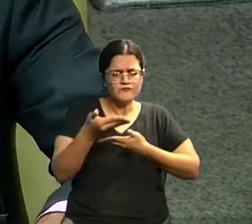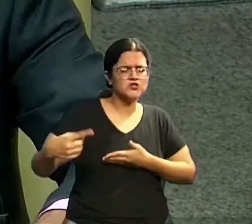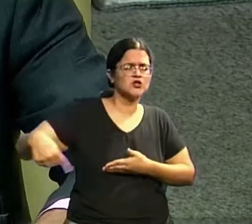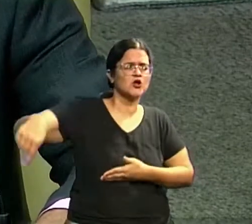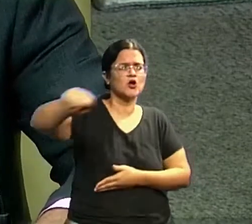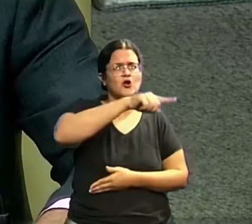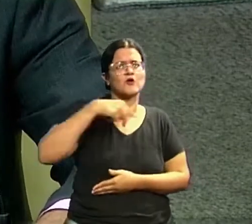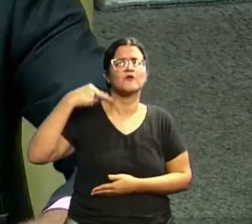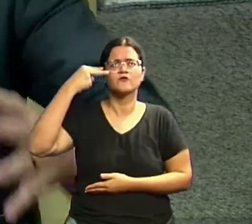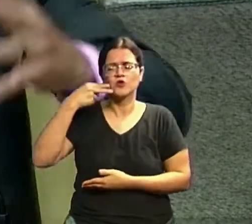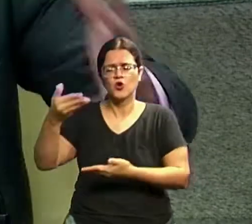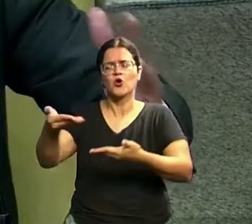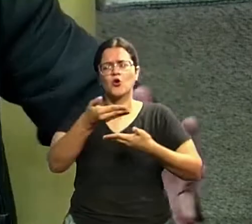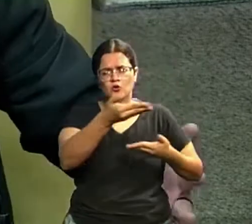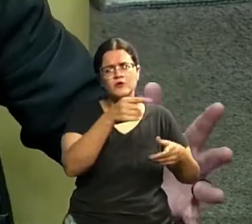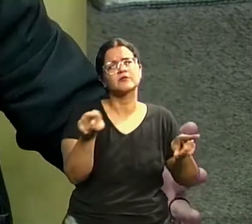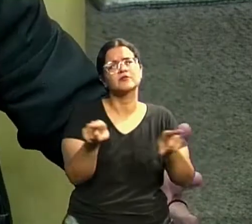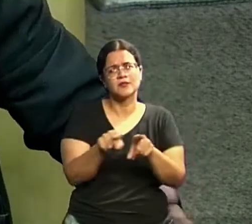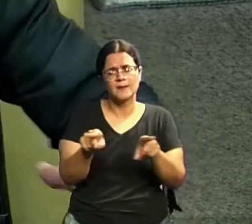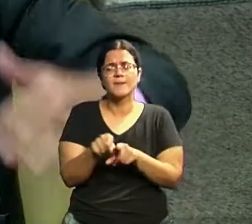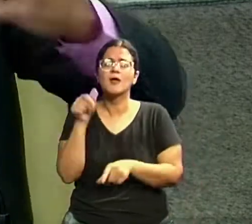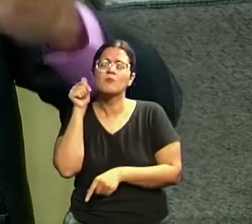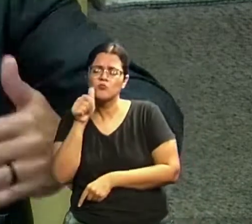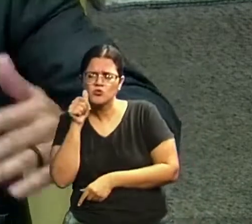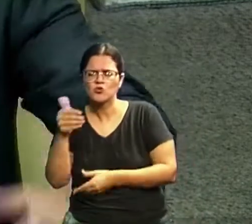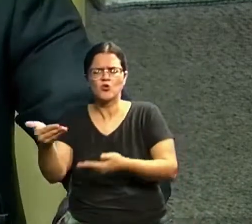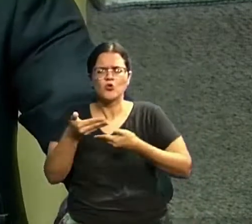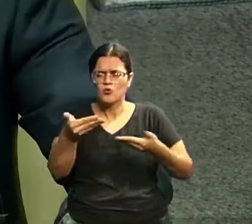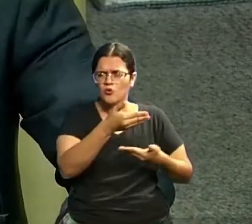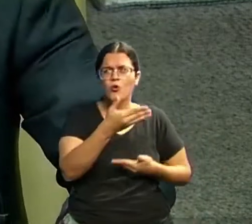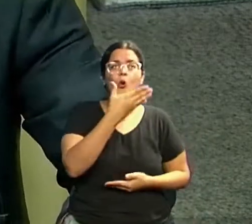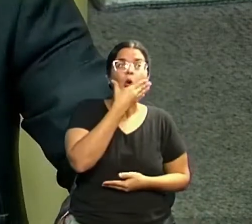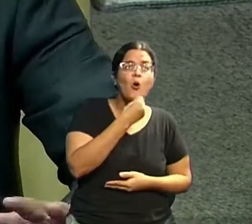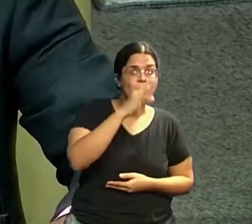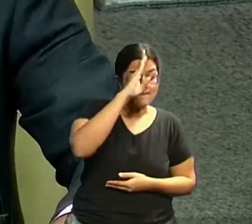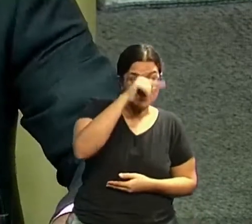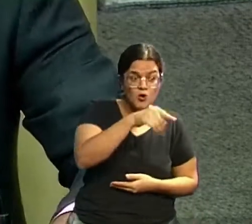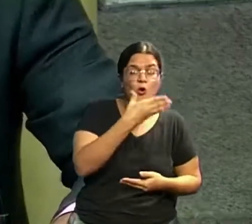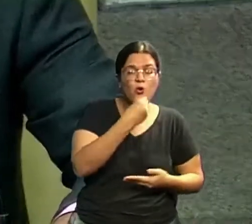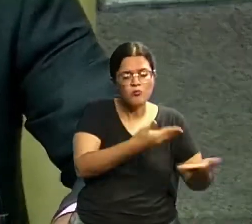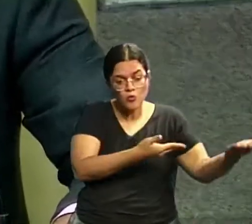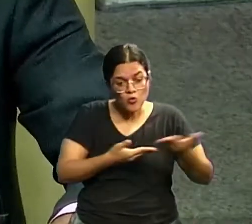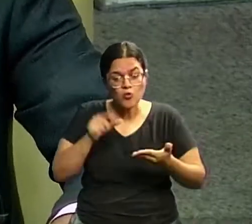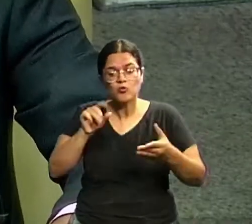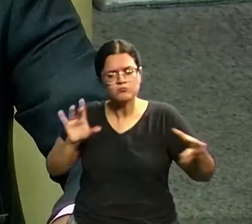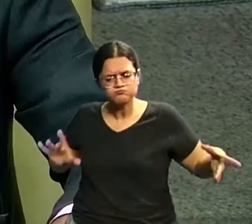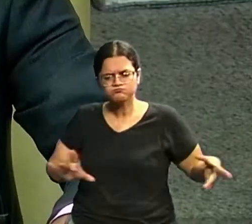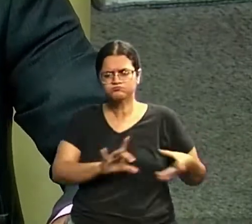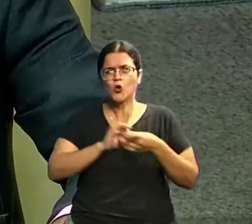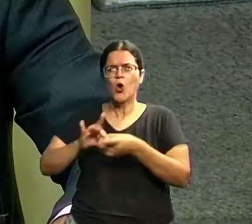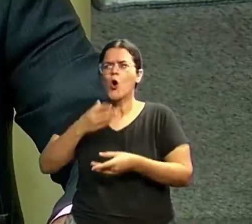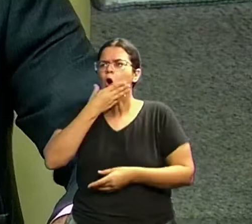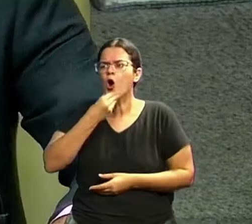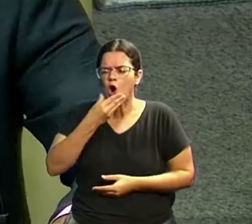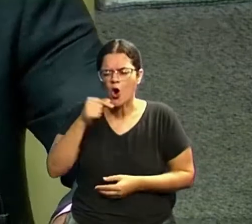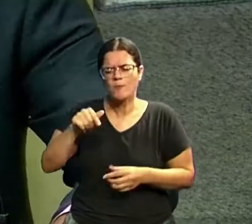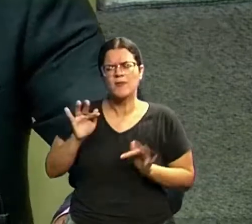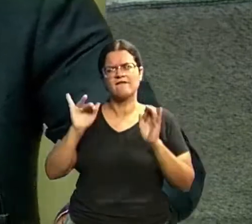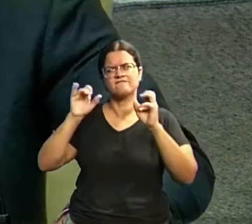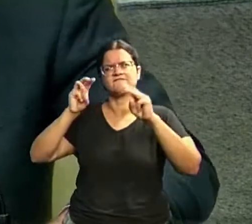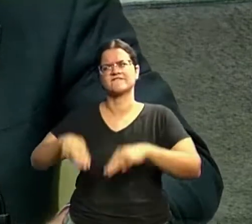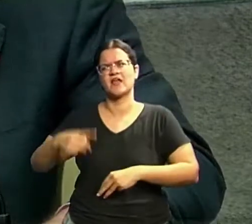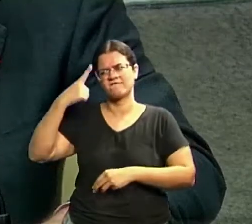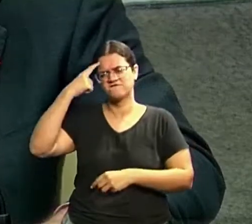nobres colegas vereadores, e também, é claro, as vereadoras, mas sobretudo os vereadores, do coletivo de homens pelo fim da